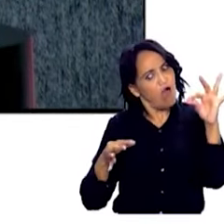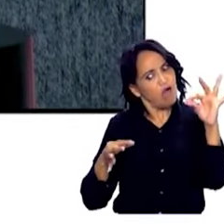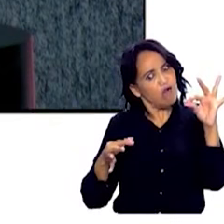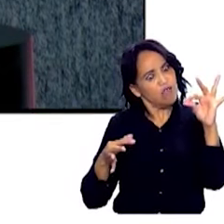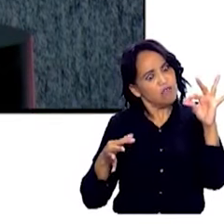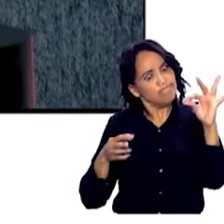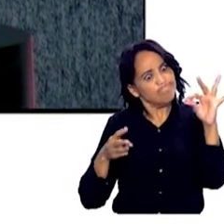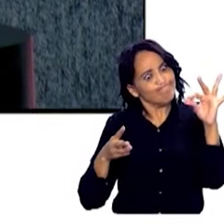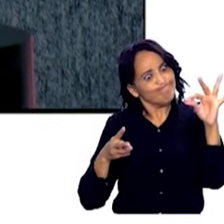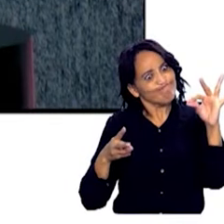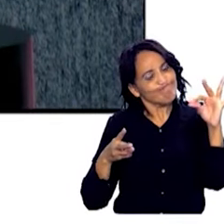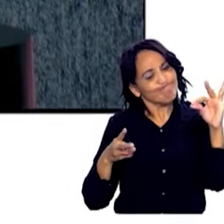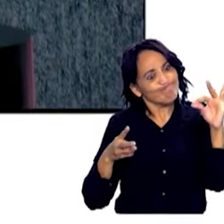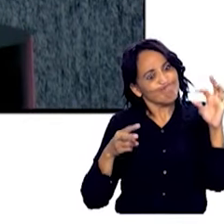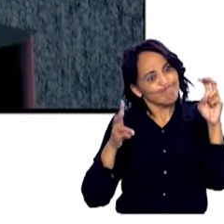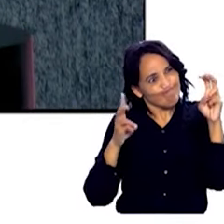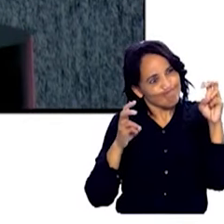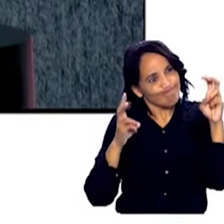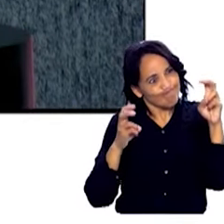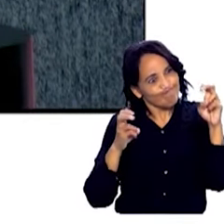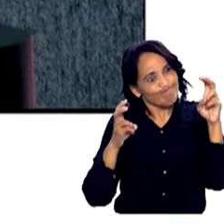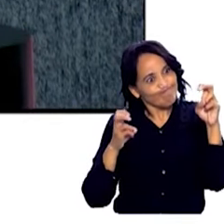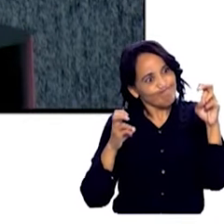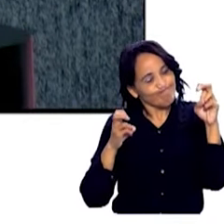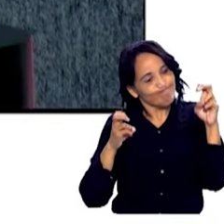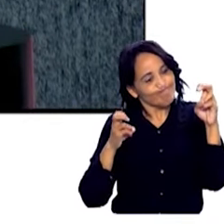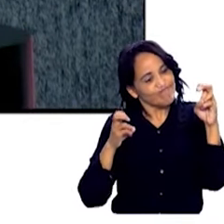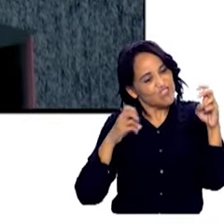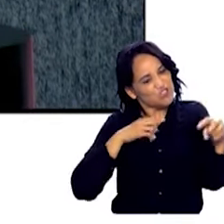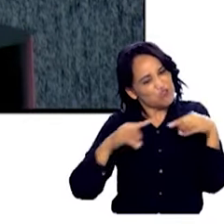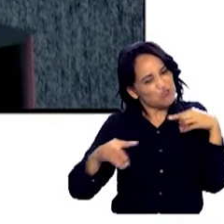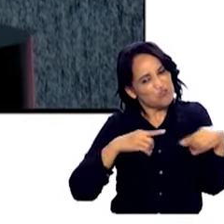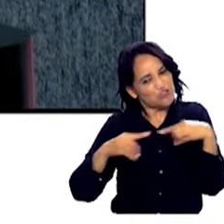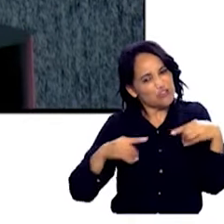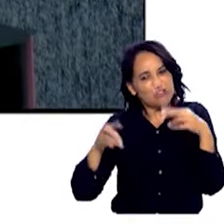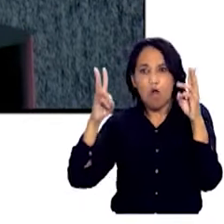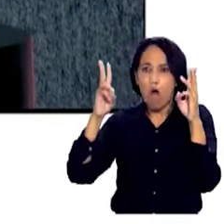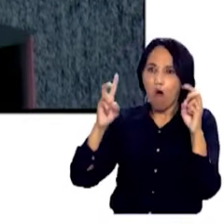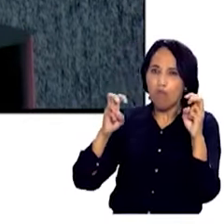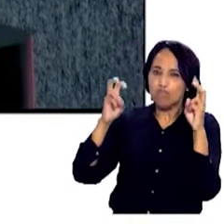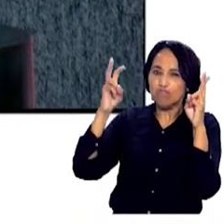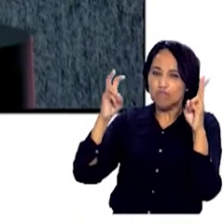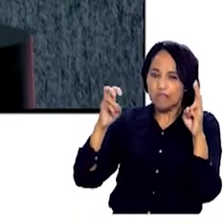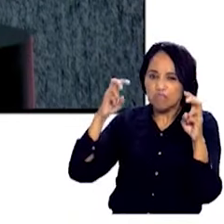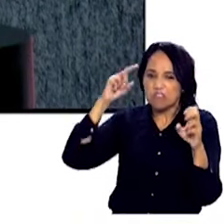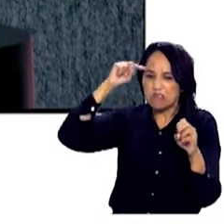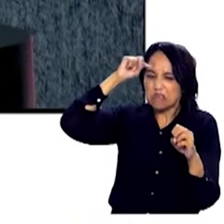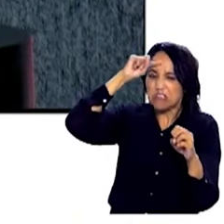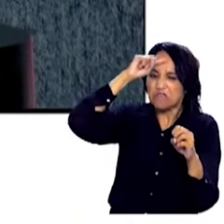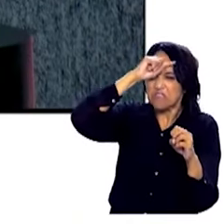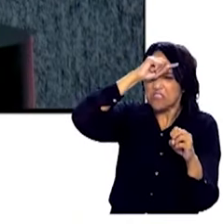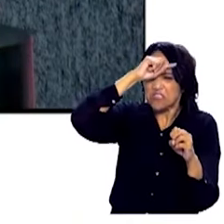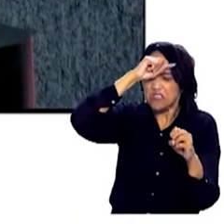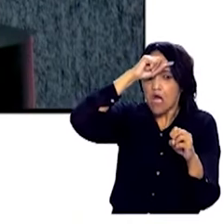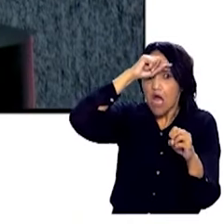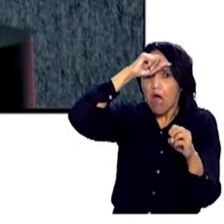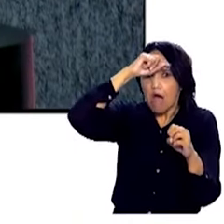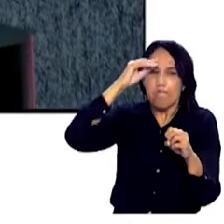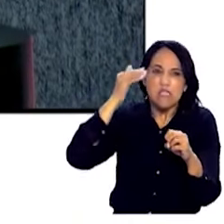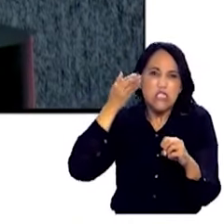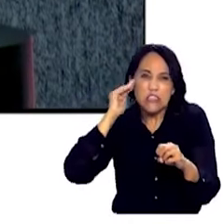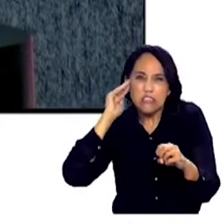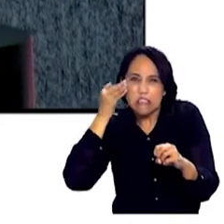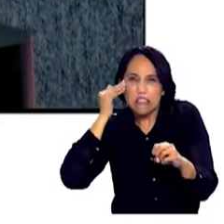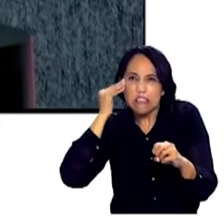parece fundamental é que a gente deixe de compreender o direito ao